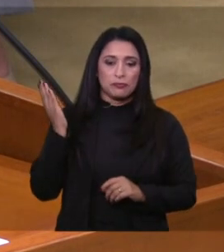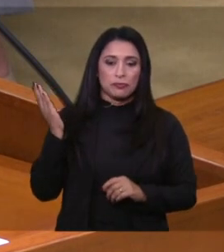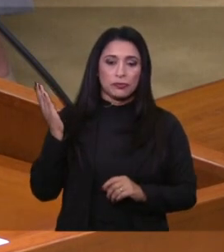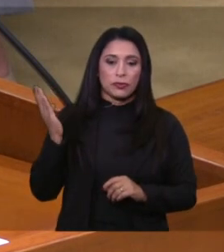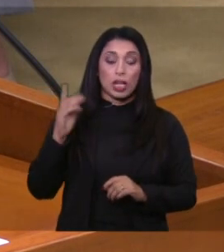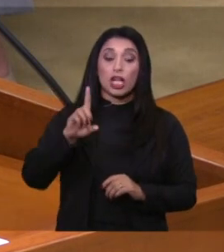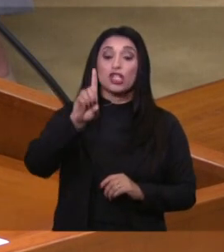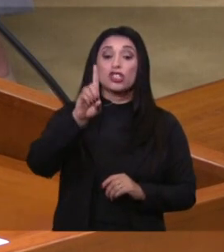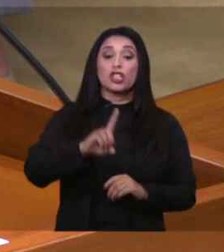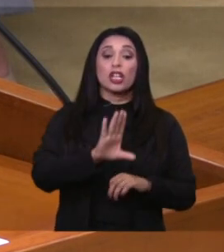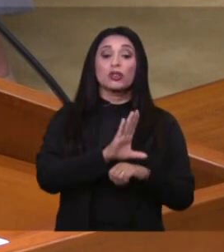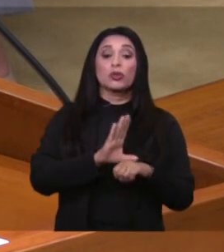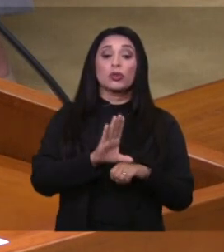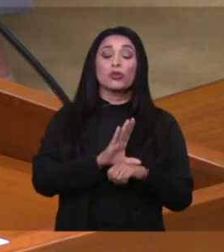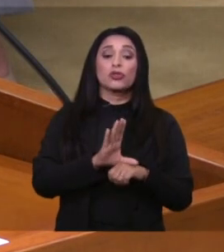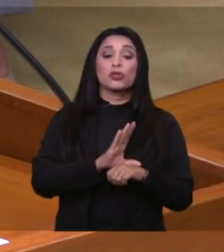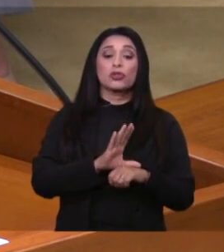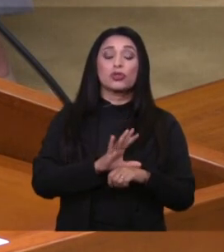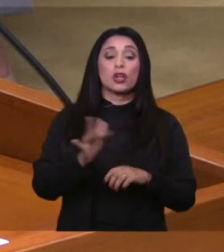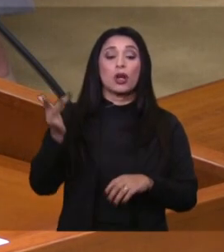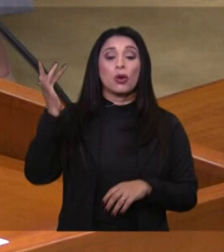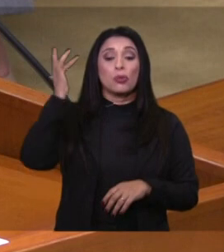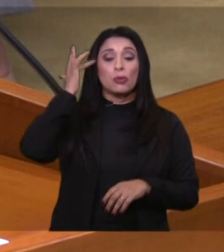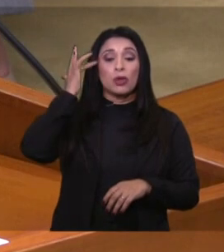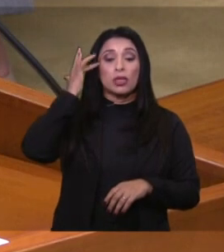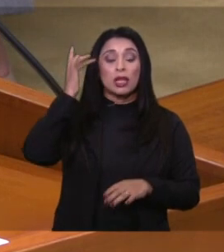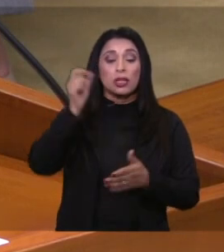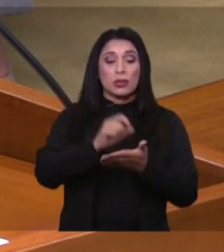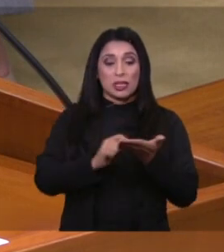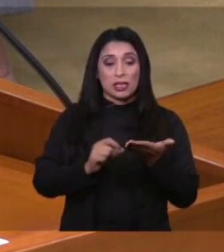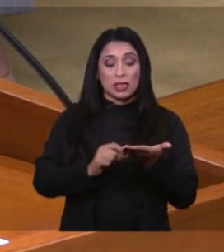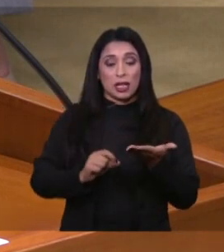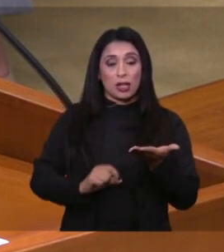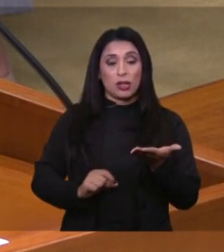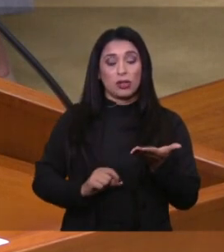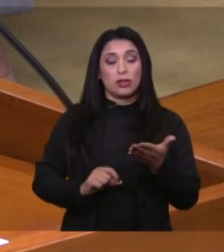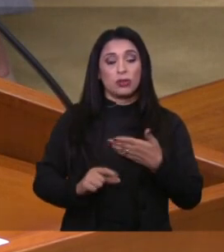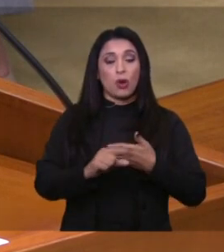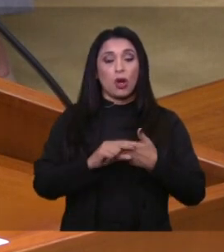Direito Constitucional Contemporâneo é um livro escrito por Vossa Excelência.